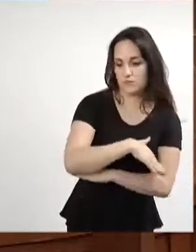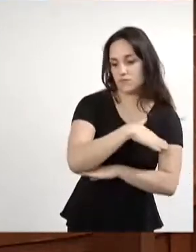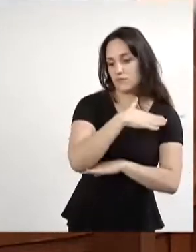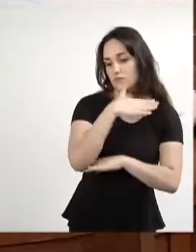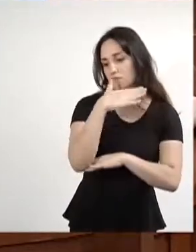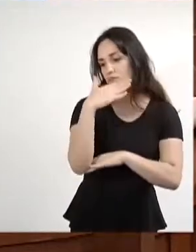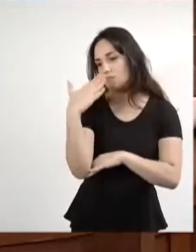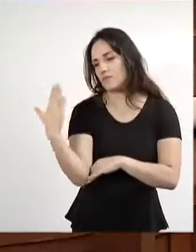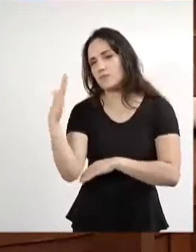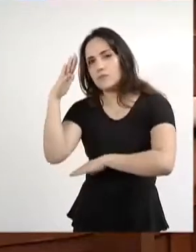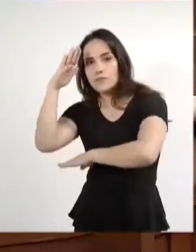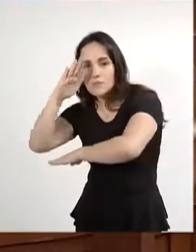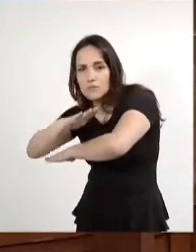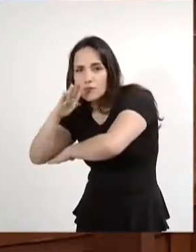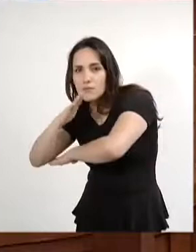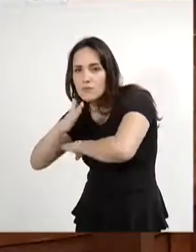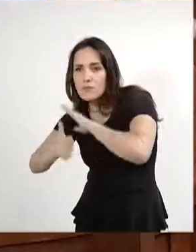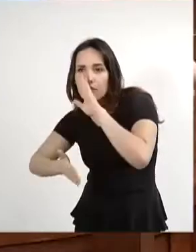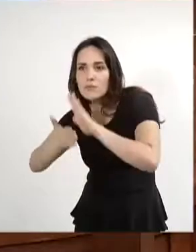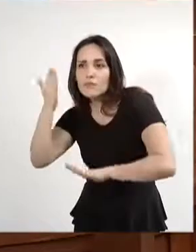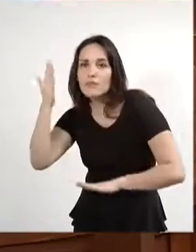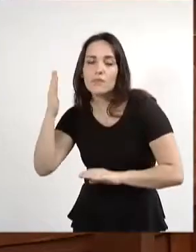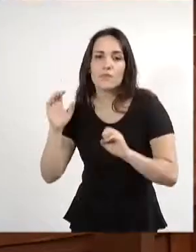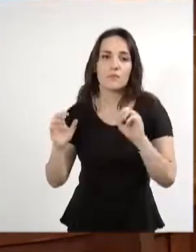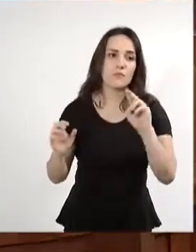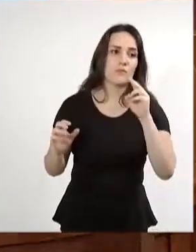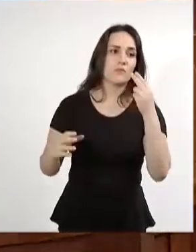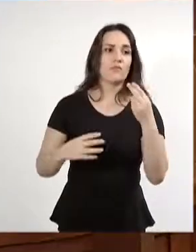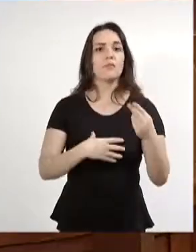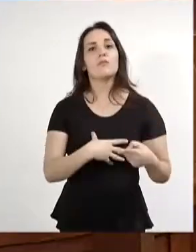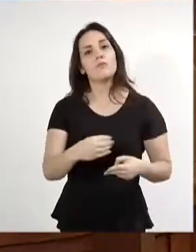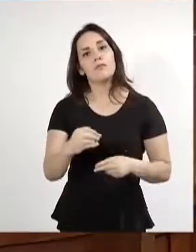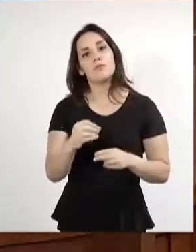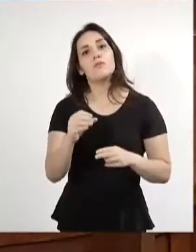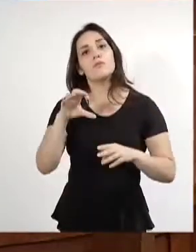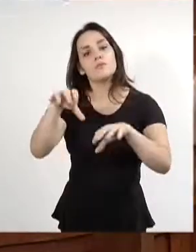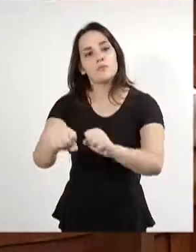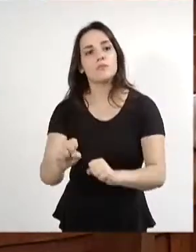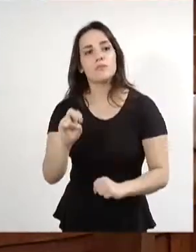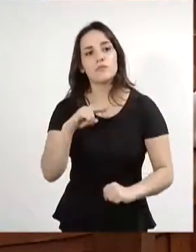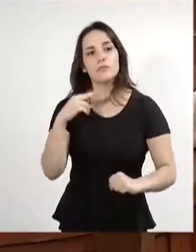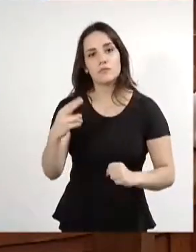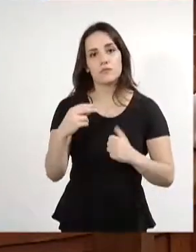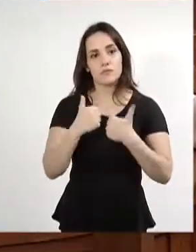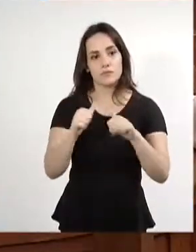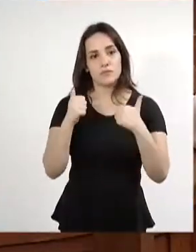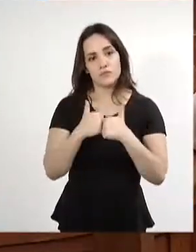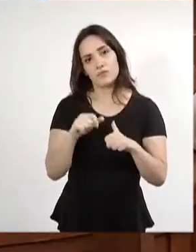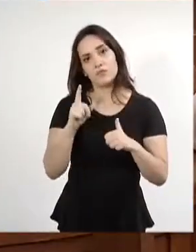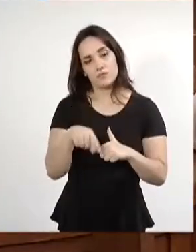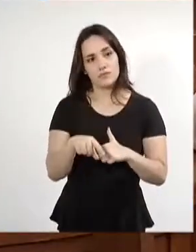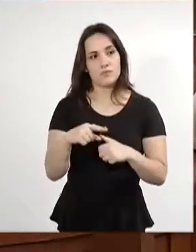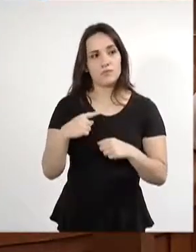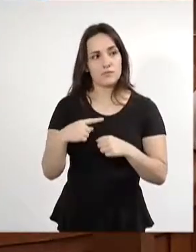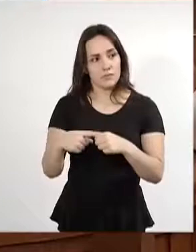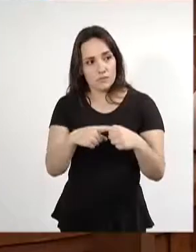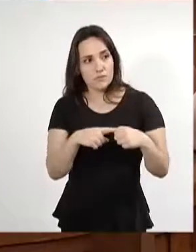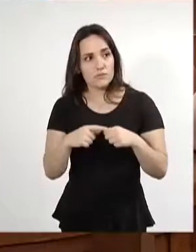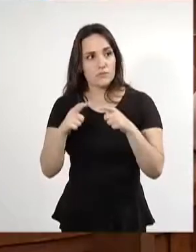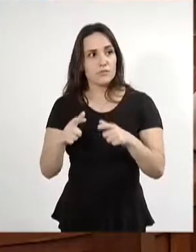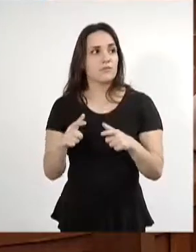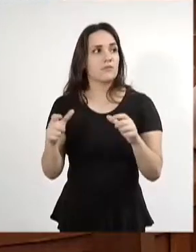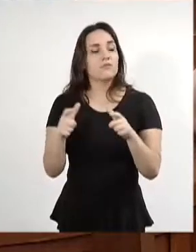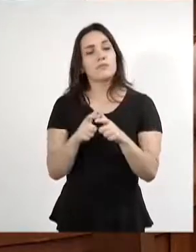sair à tarde, ou o filho vai buscar, ou ele vai sozinho, principalmente em municípios pequenos, é